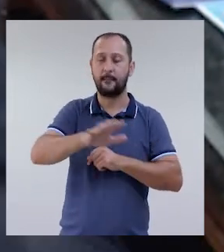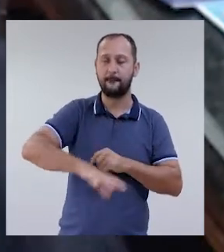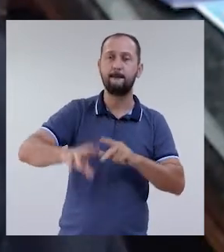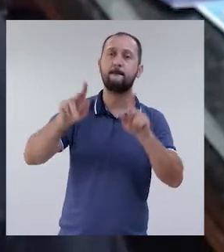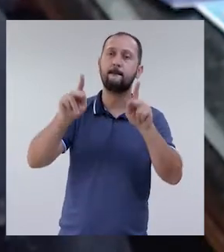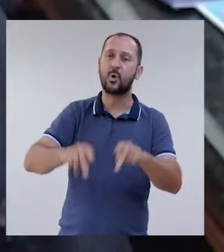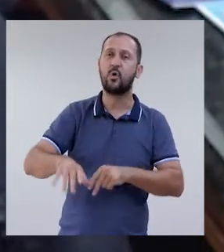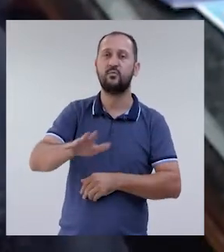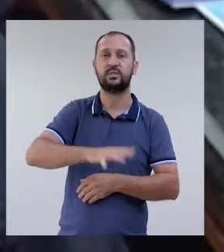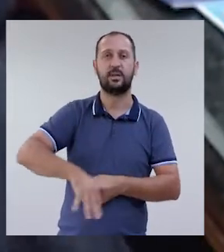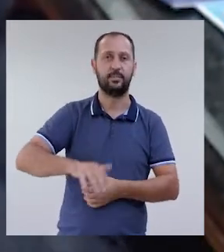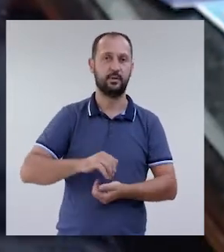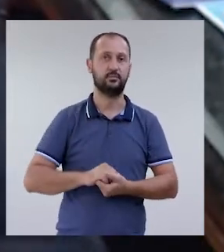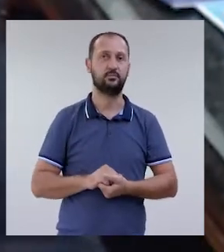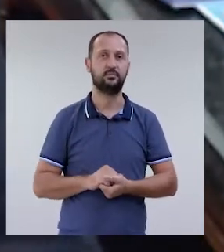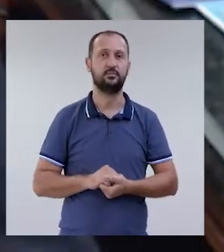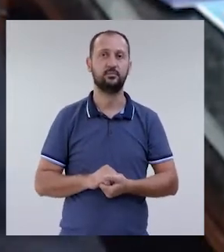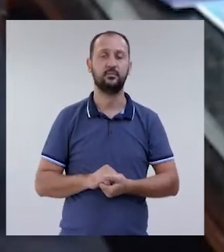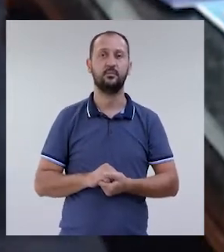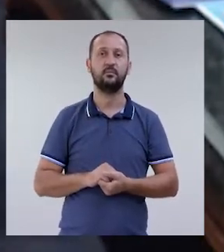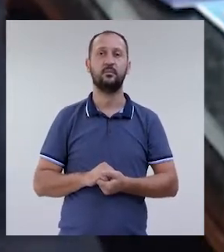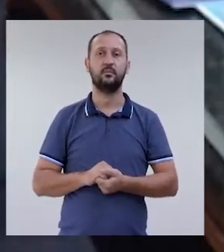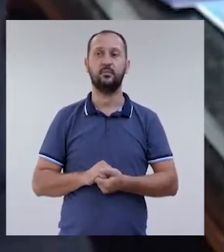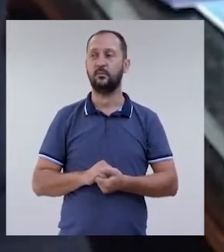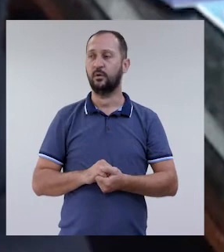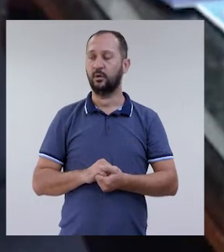passando à população, aos jurisdicionados,